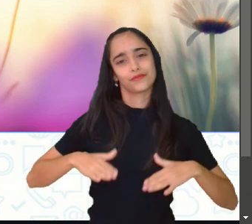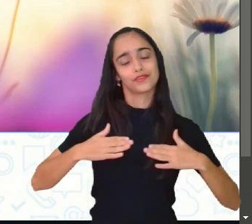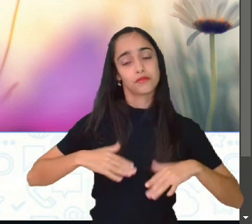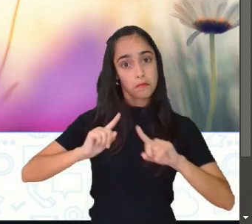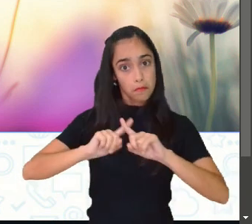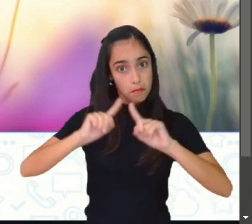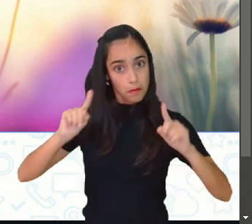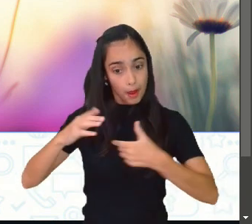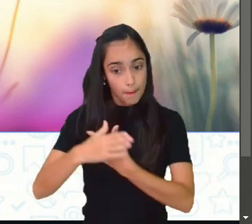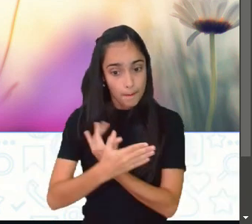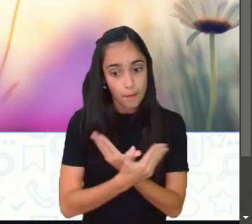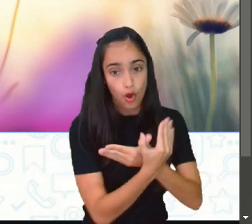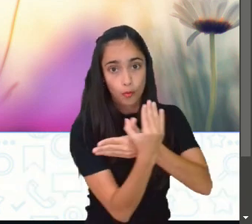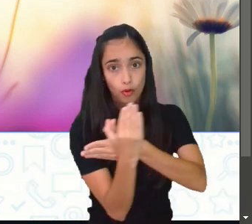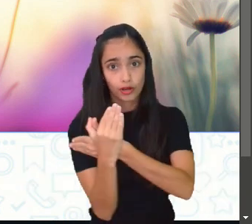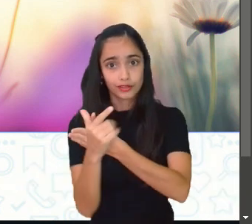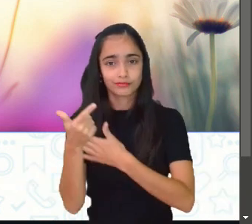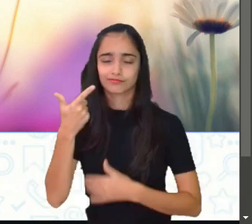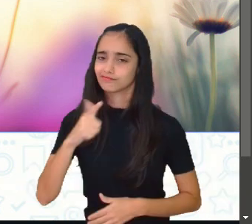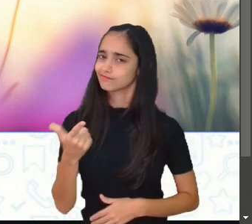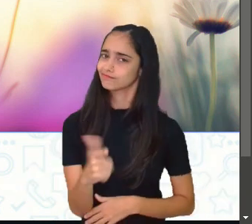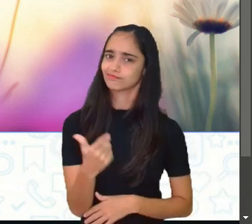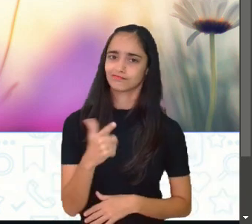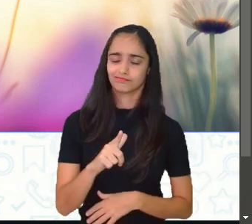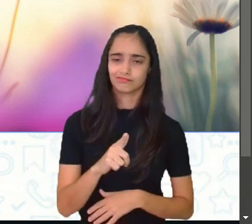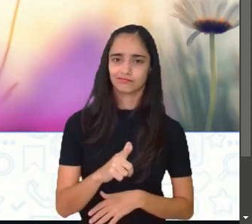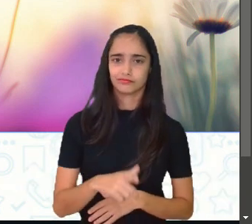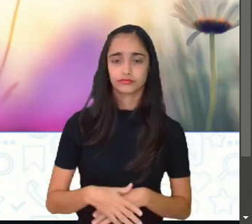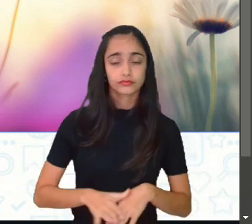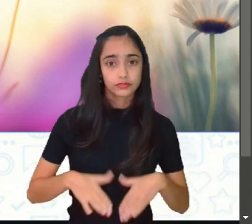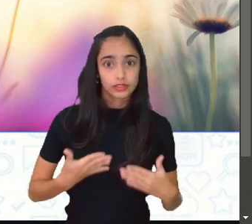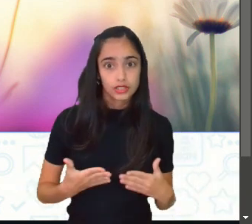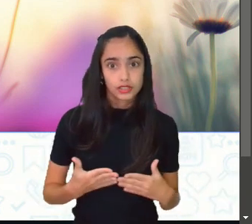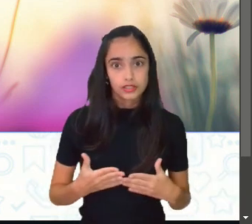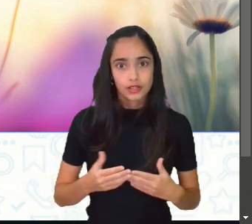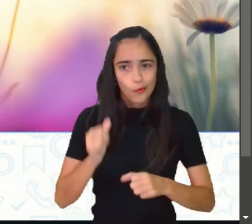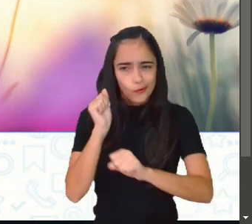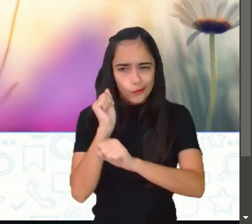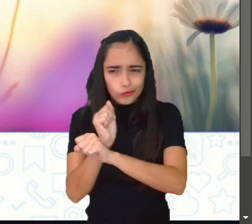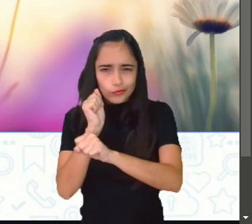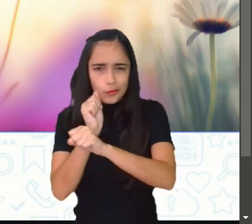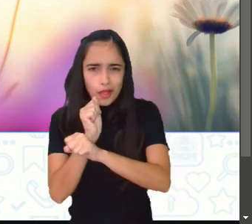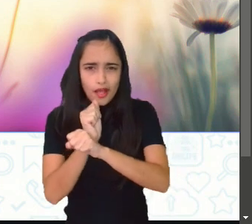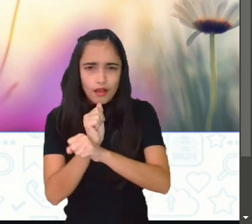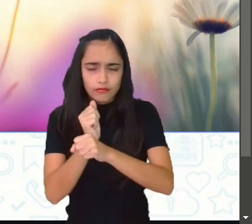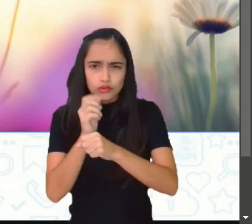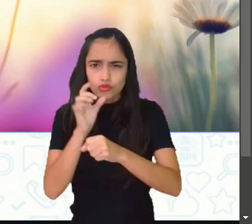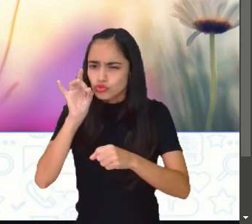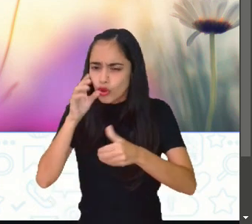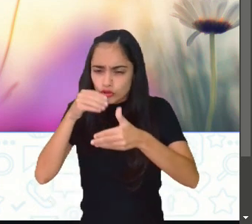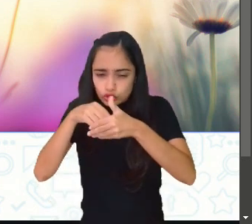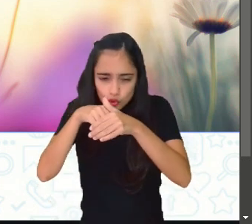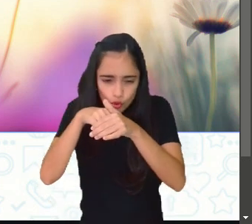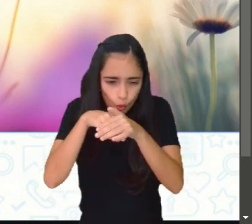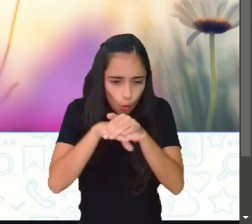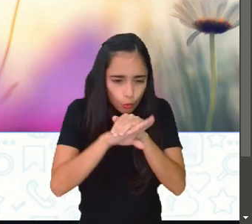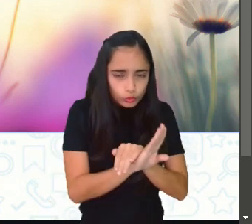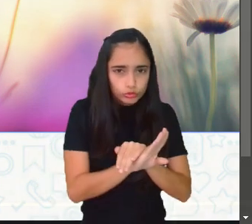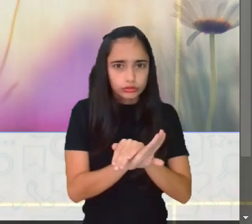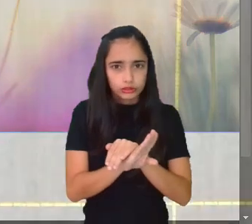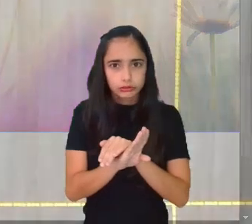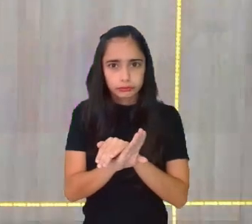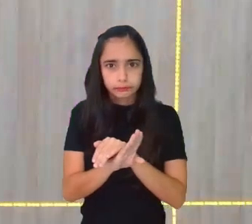nenhuma. Como se avisadas da sua presença, esperavam escondidas na beira do escuro. Então, a gente pode perceber aqui